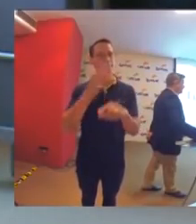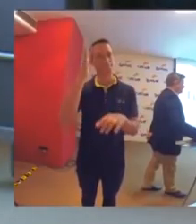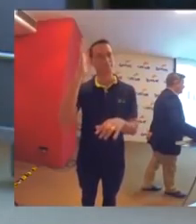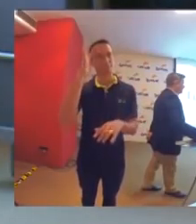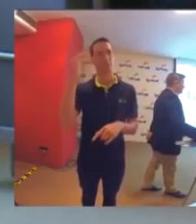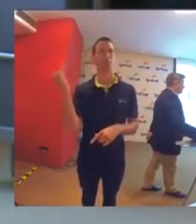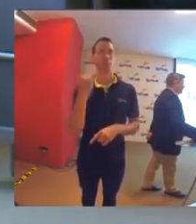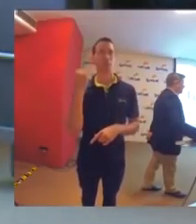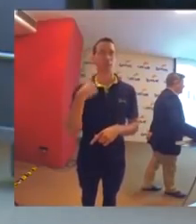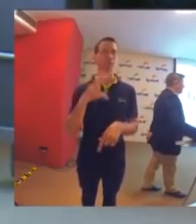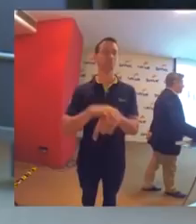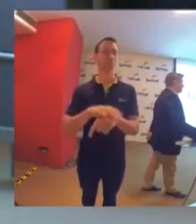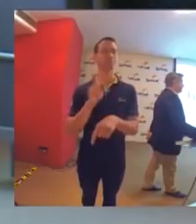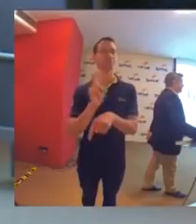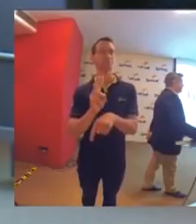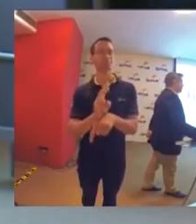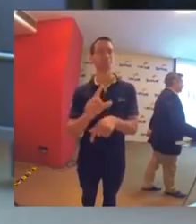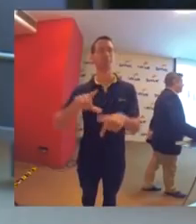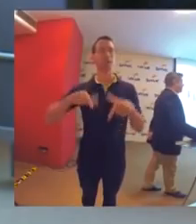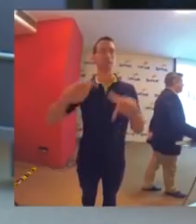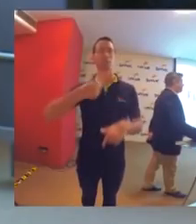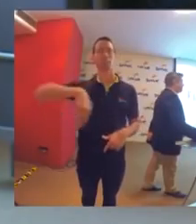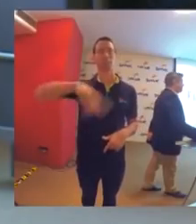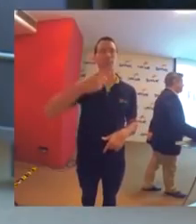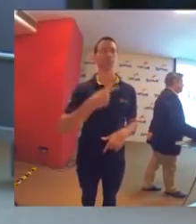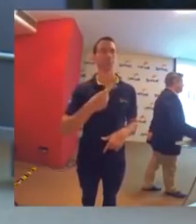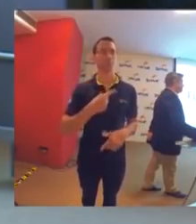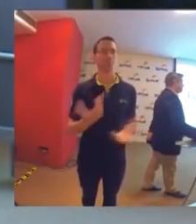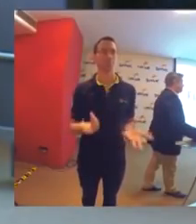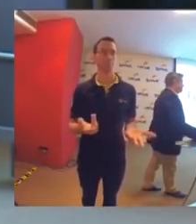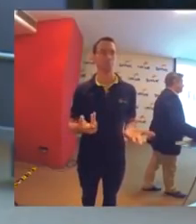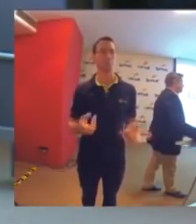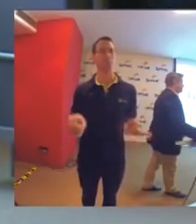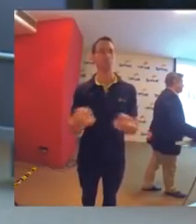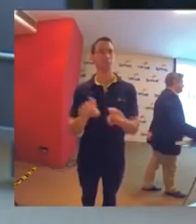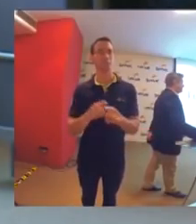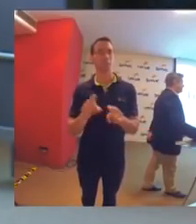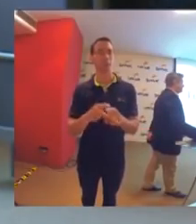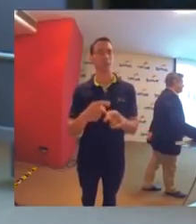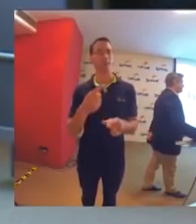que a gente tem, mas das críticas ou reflexões que a gente precisa